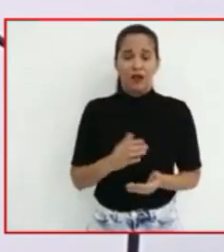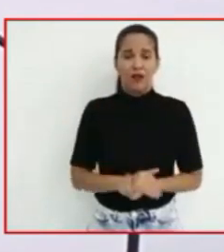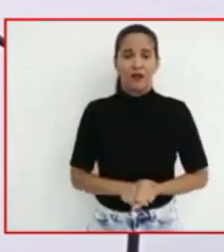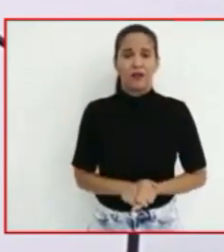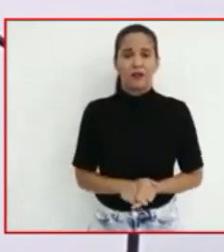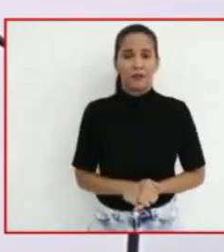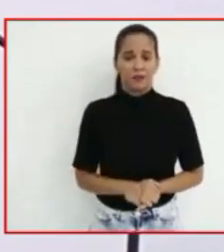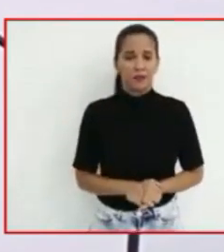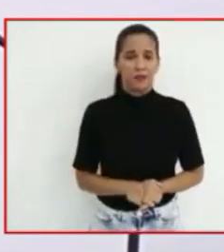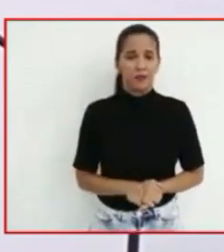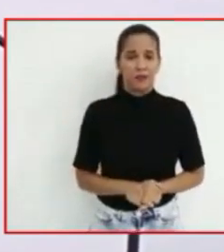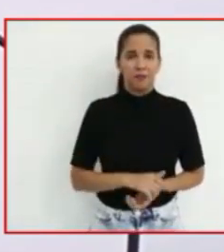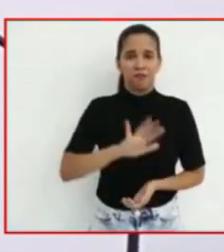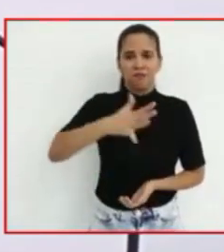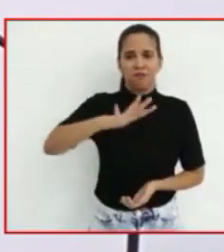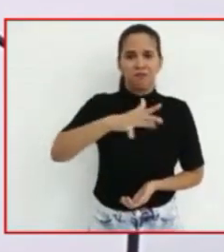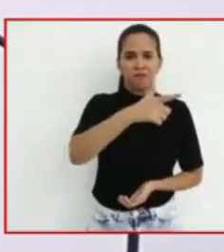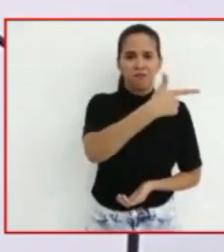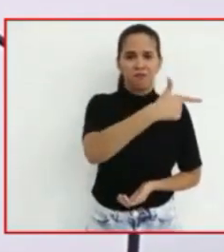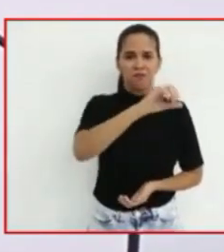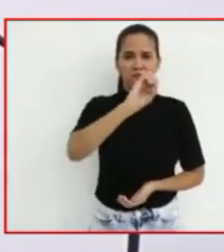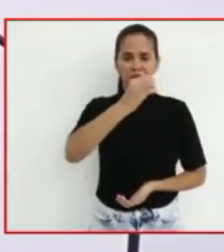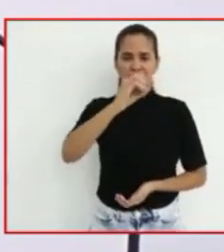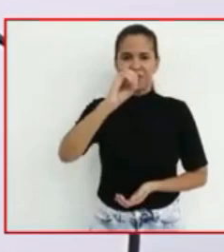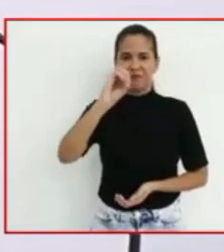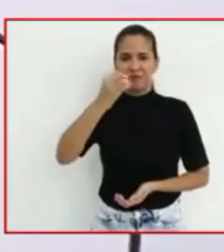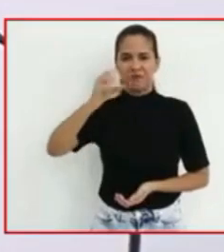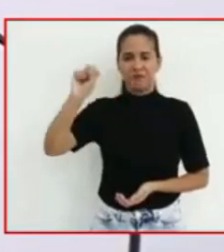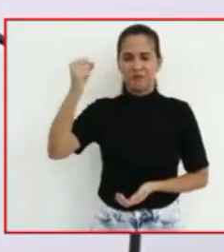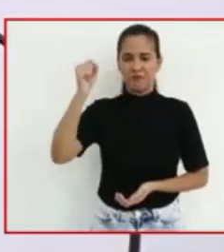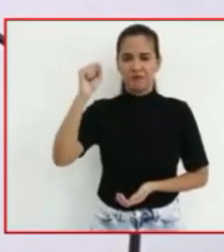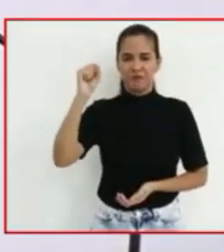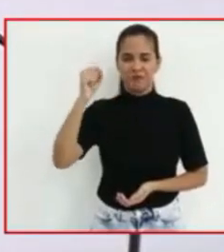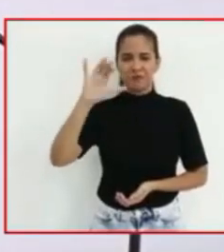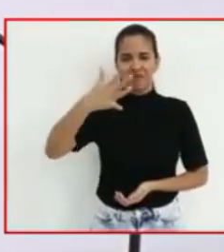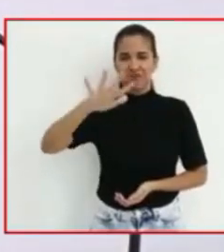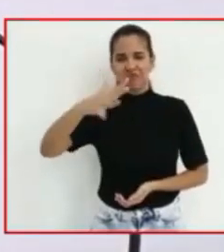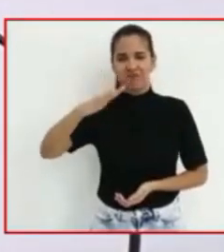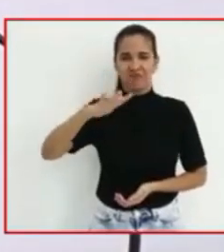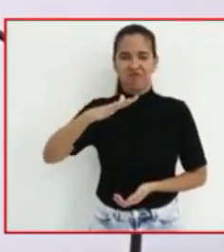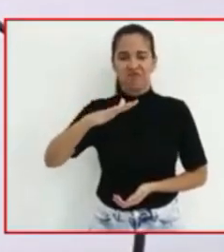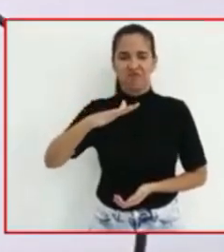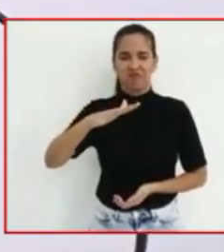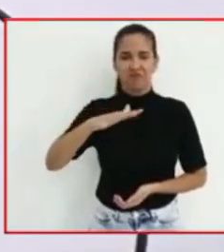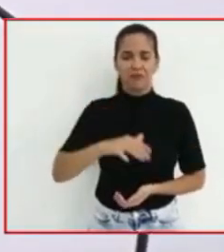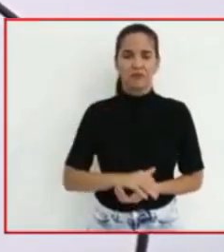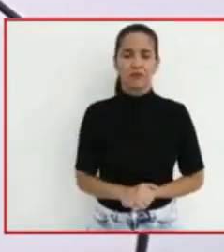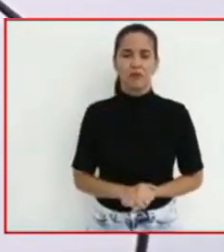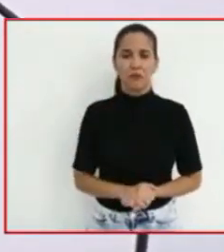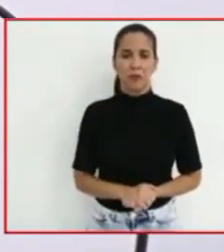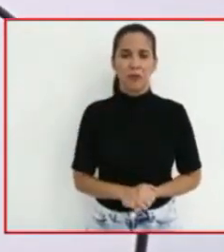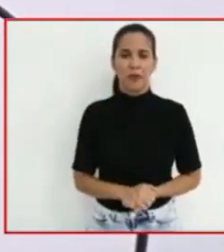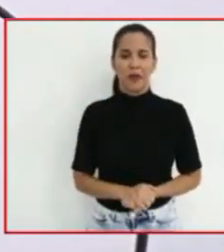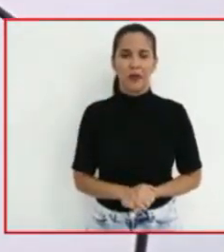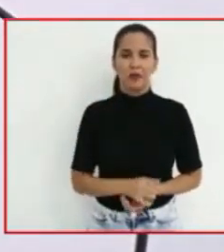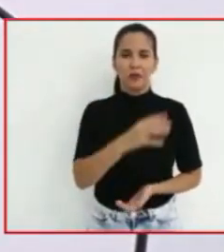Na legislatura de 2008 a 2012 eu fiquei fora, com